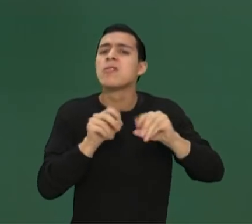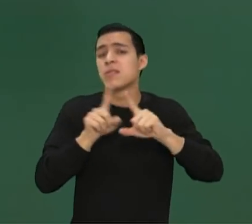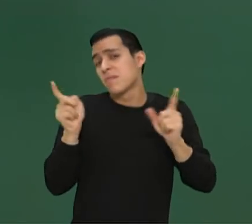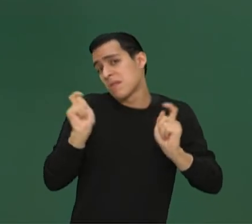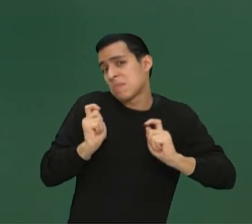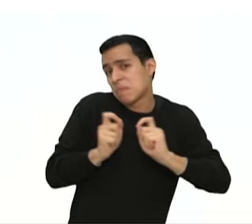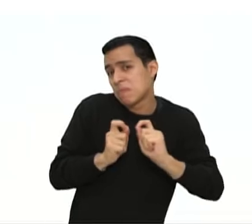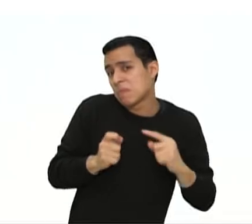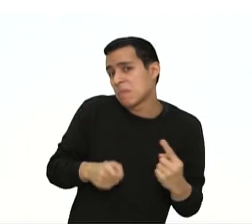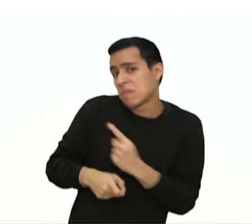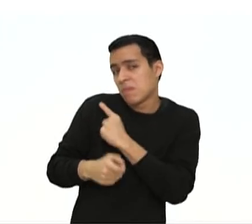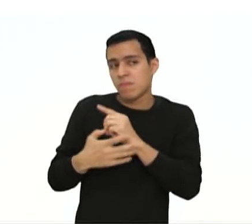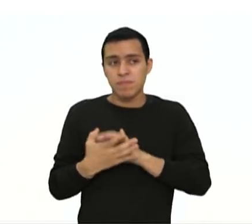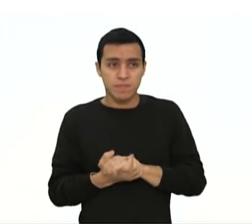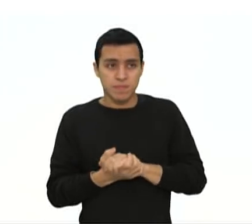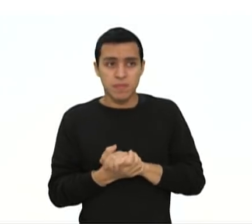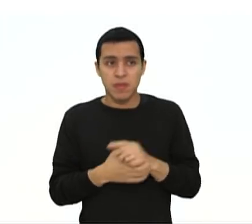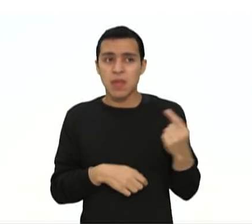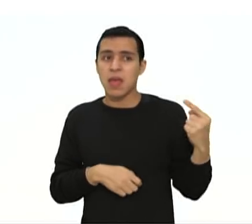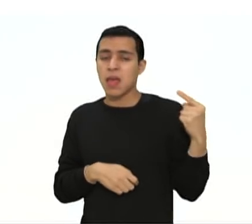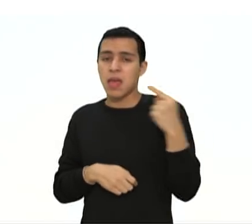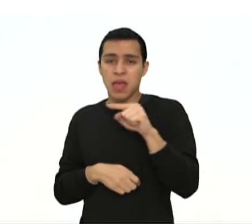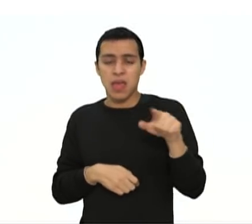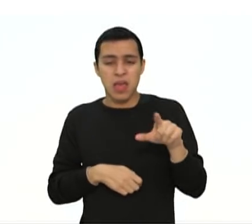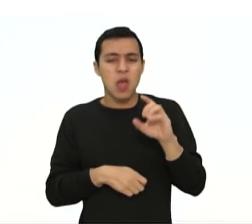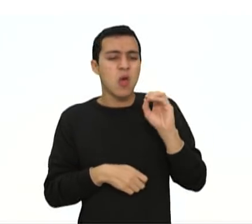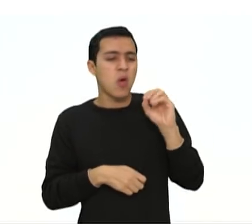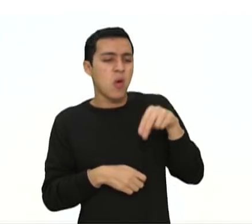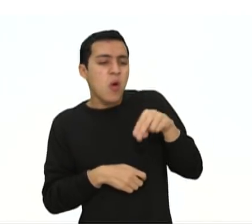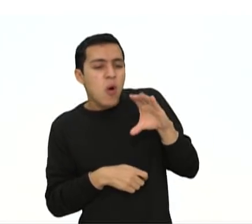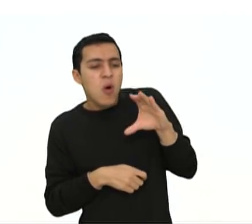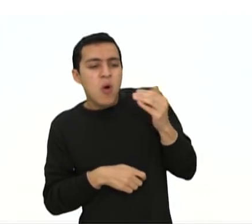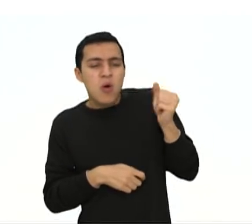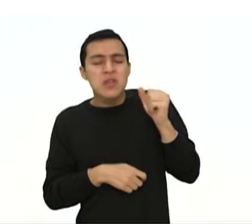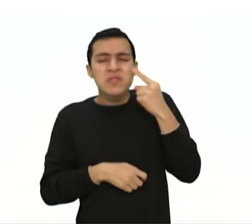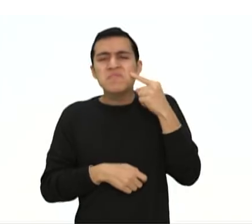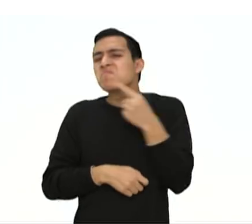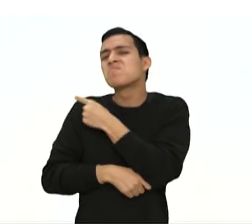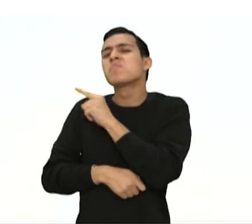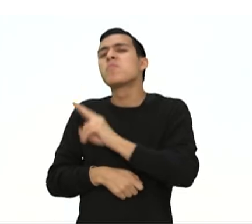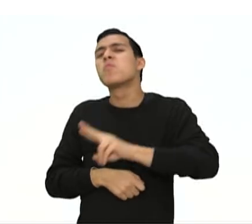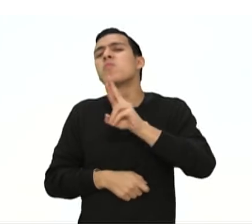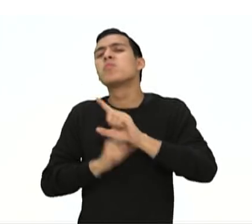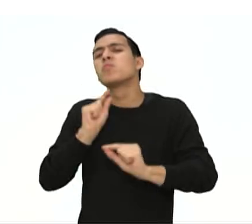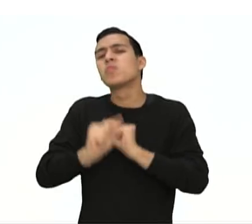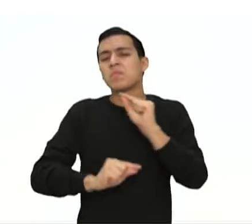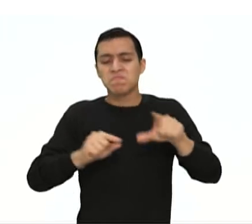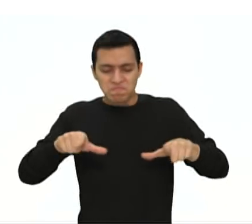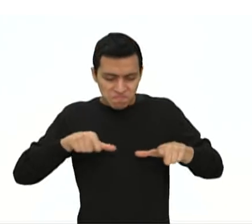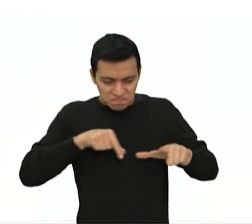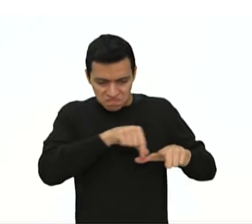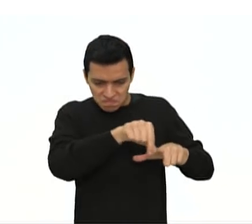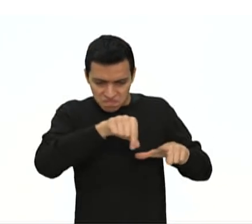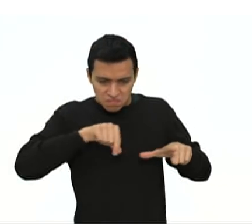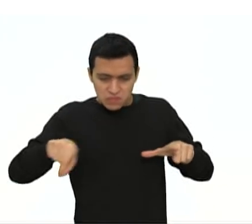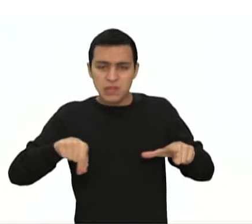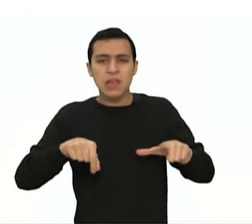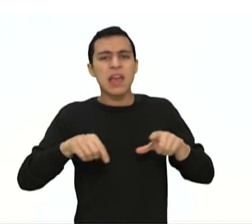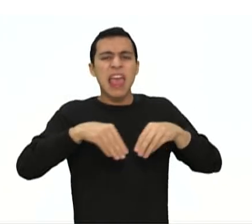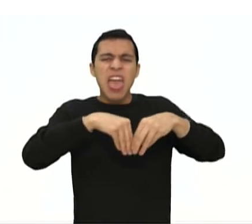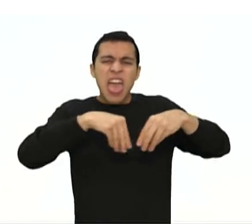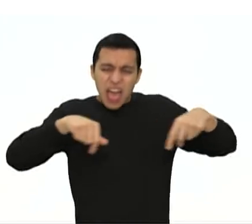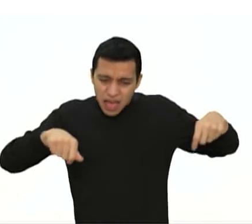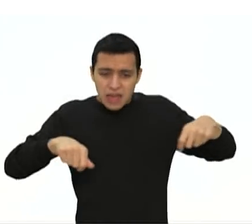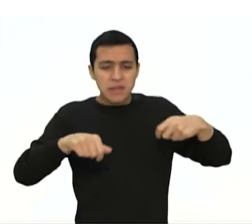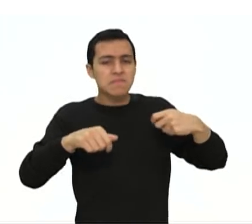lá, esse, né, é o jogo da onça. Então veja o que está sendo usado nesse tabuleiro. A areia, que se